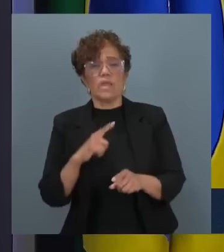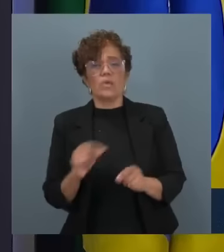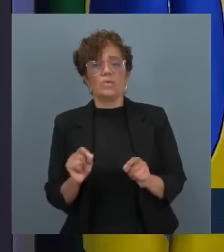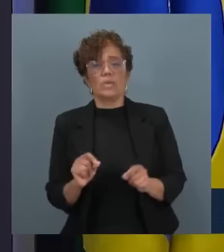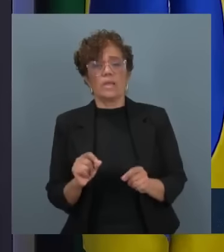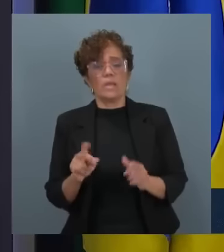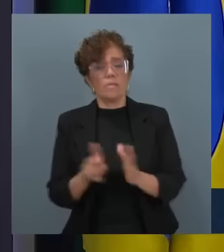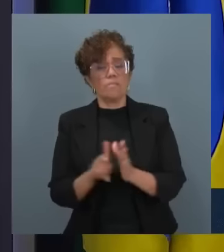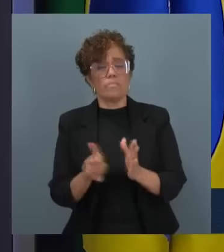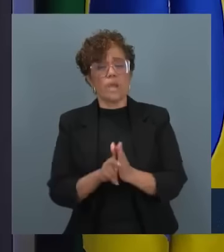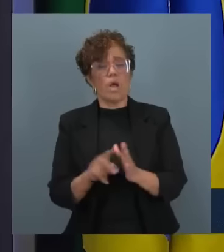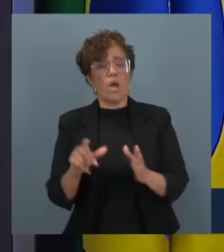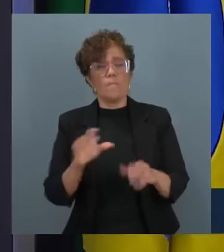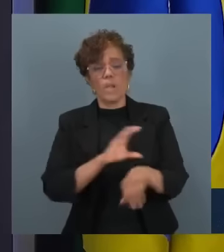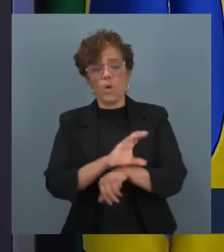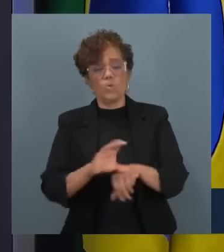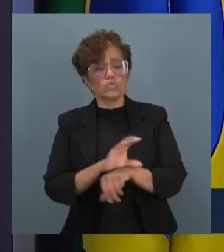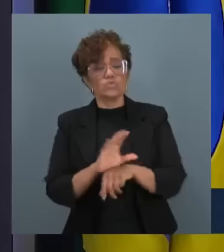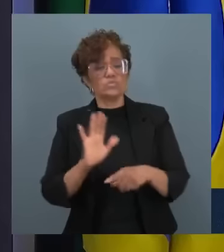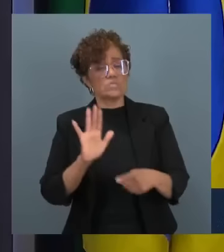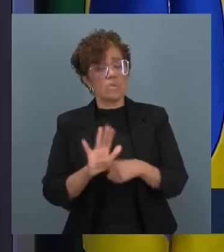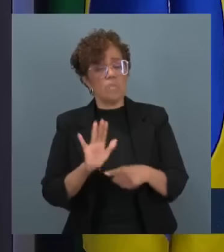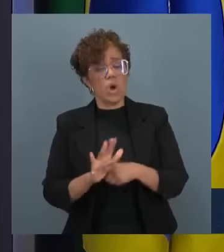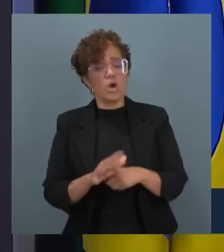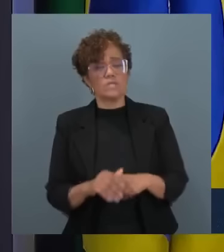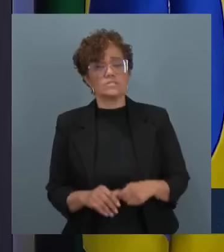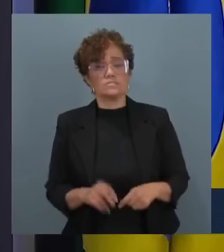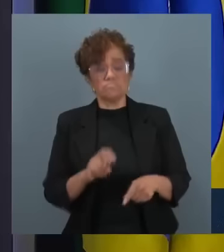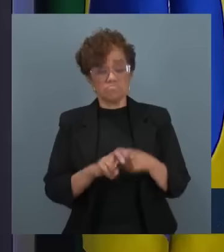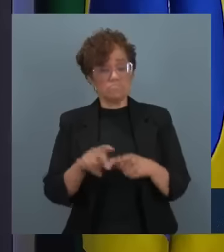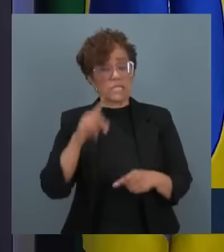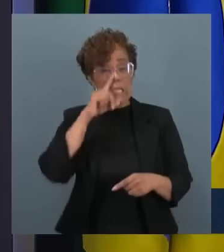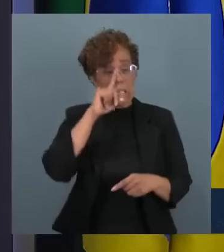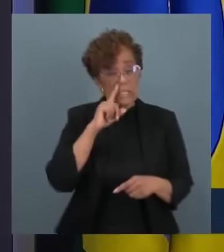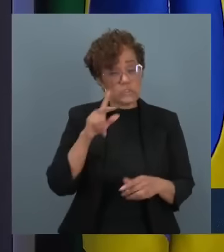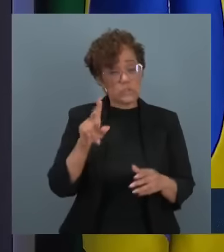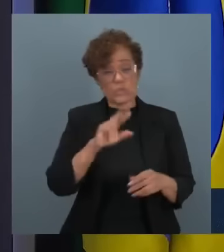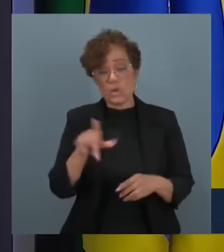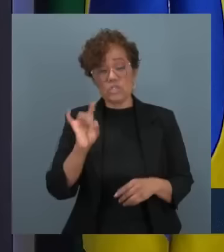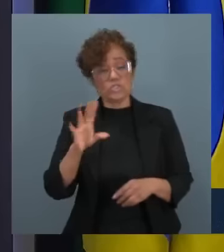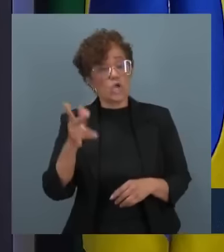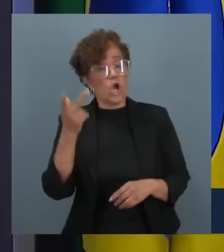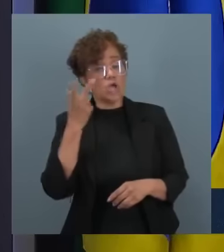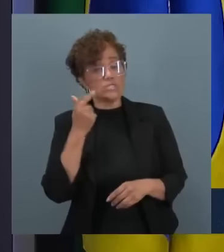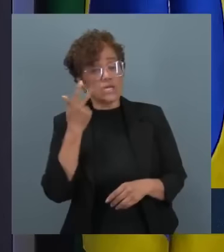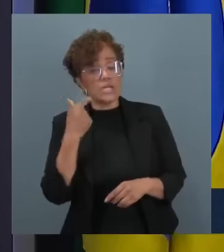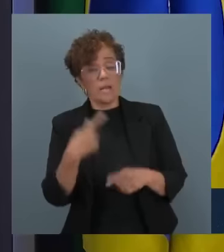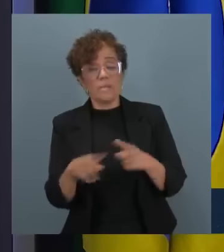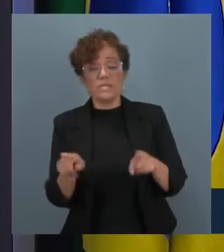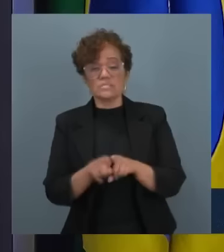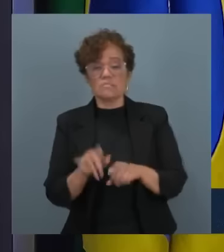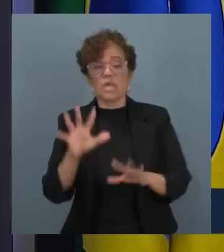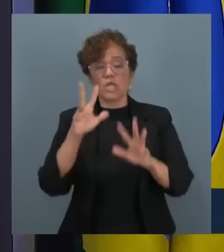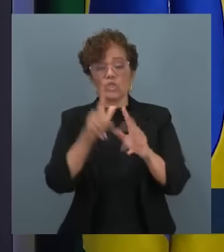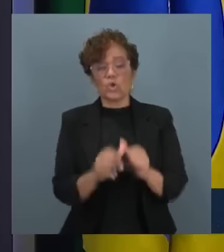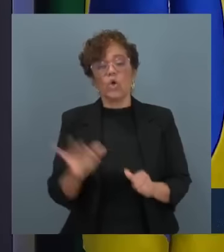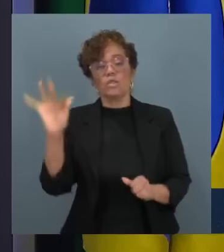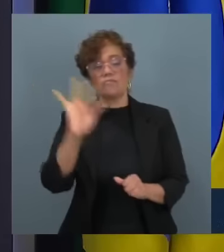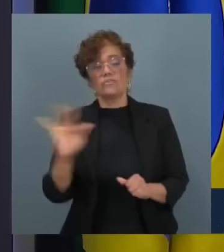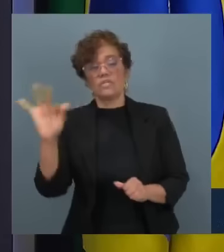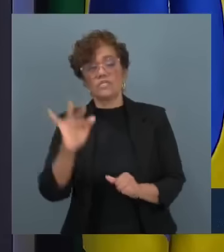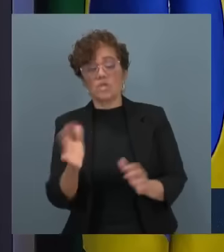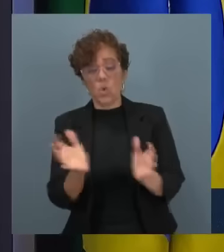missão constitucional. E isso coloca em risco não apenas o Ceará, mas a integridade da federação. As facções